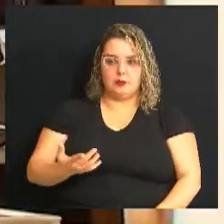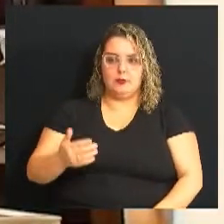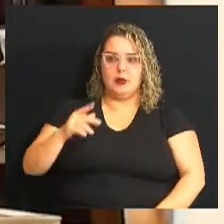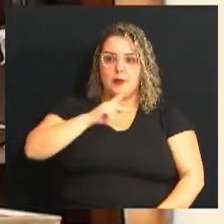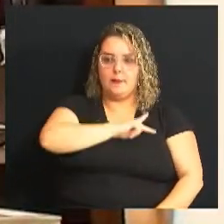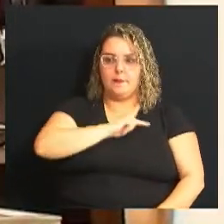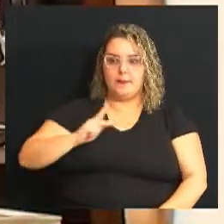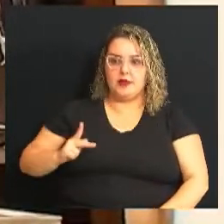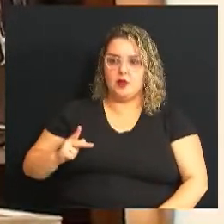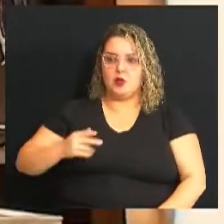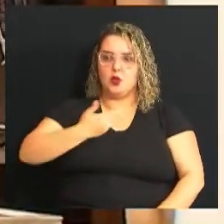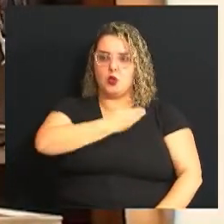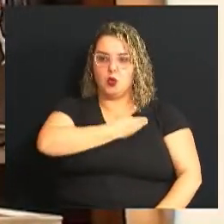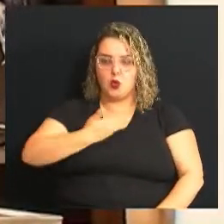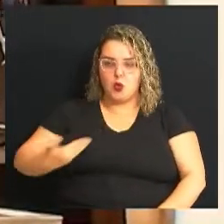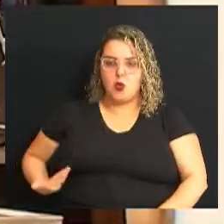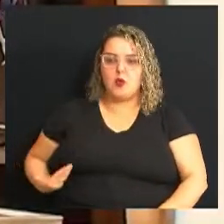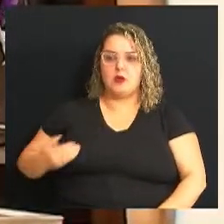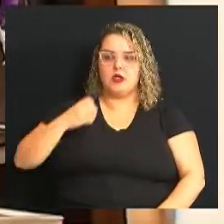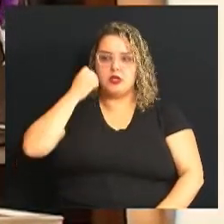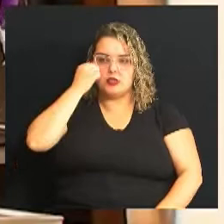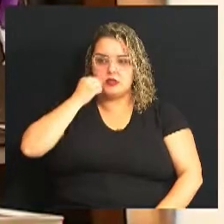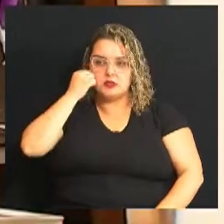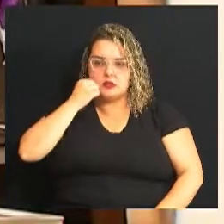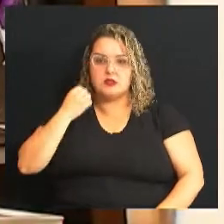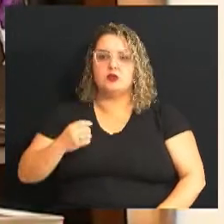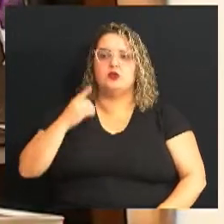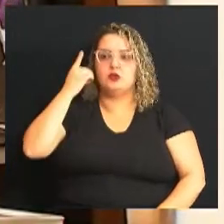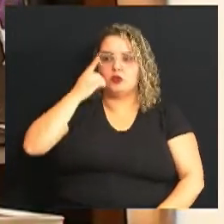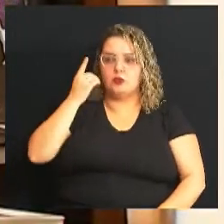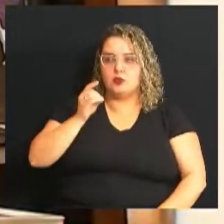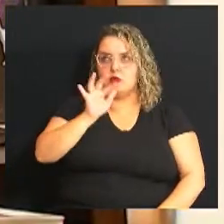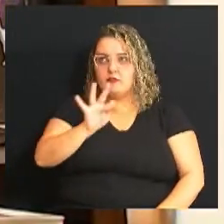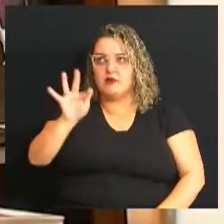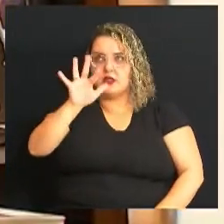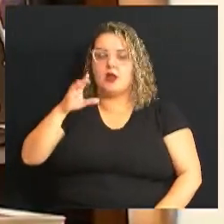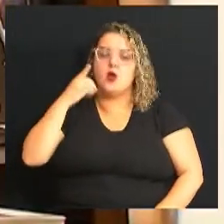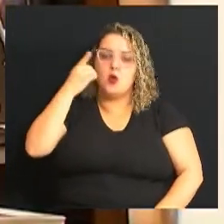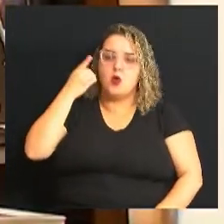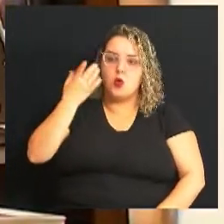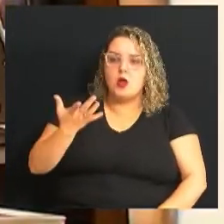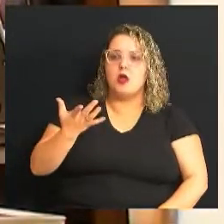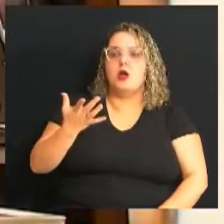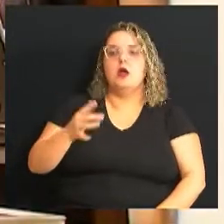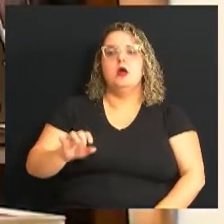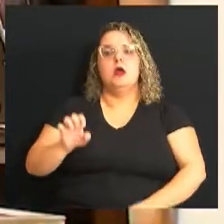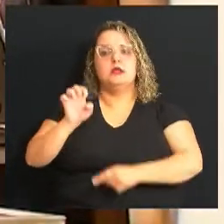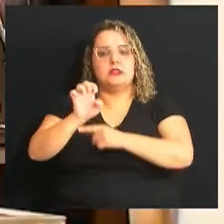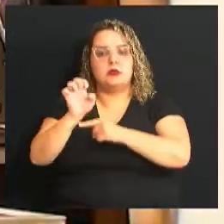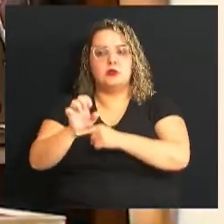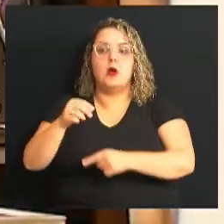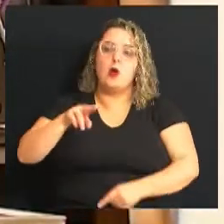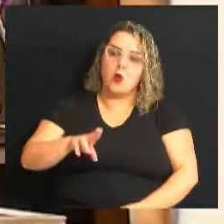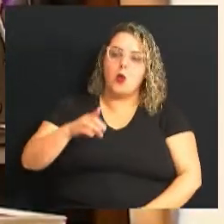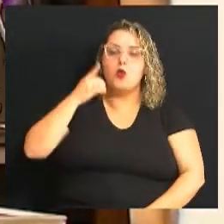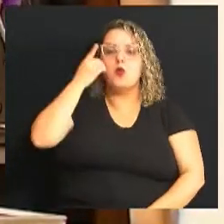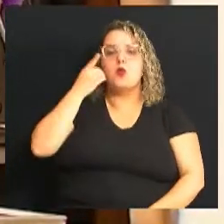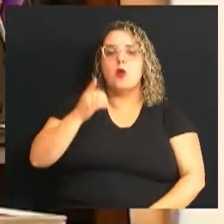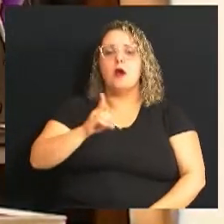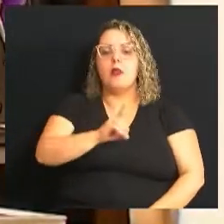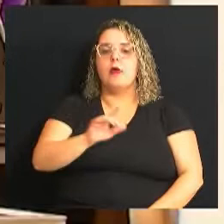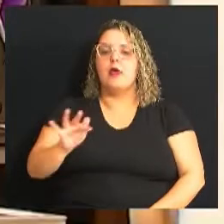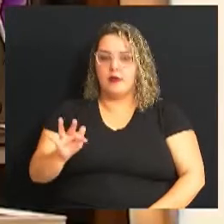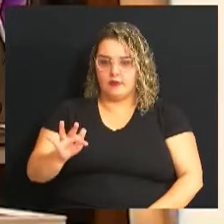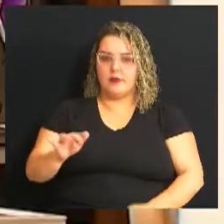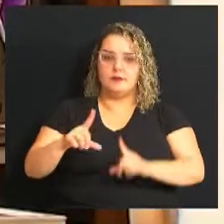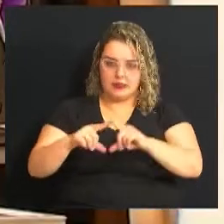senador, deputado federal e deputado estadual ou distrital. Lembrando que esse é um eleitorado mais de 6% maior do